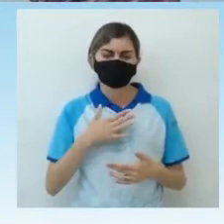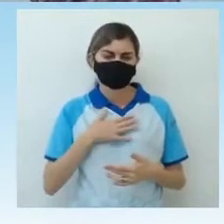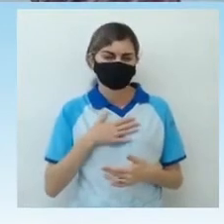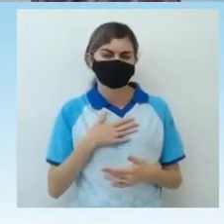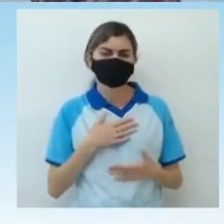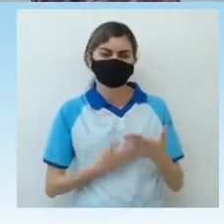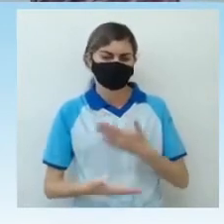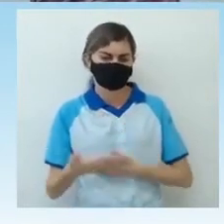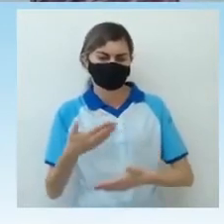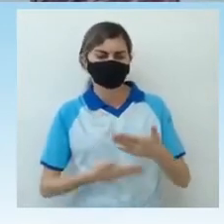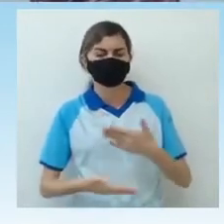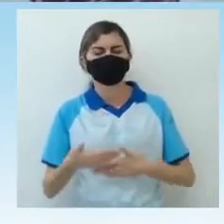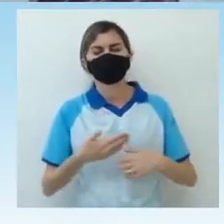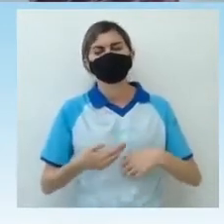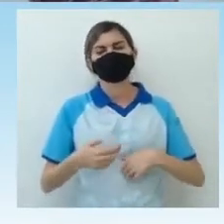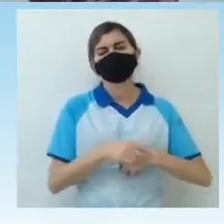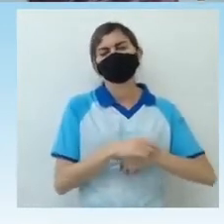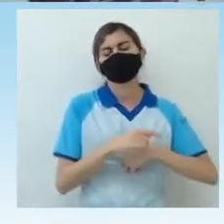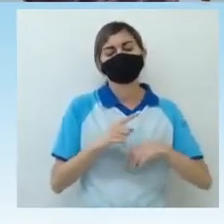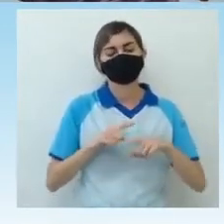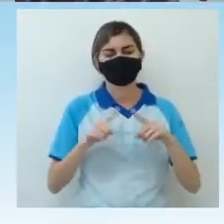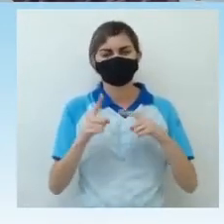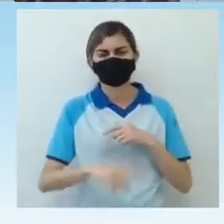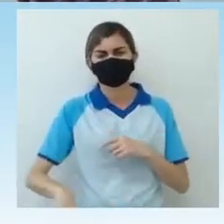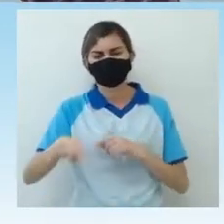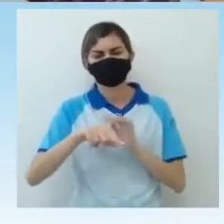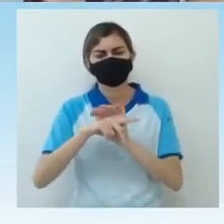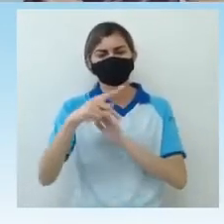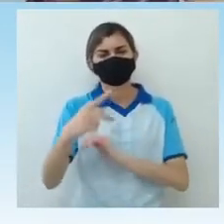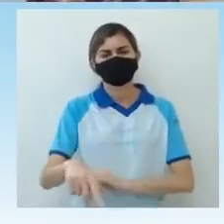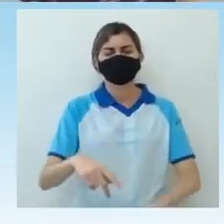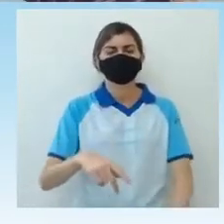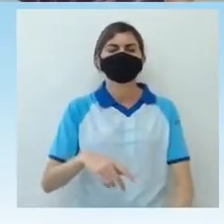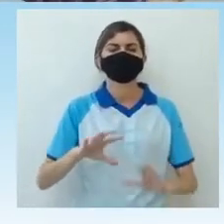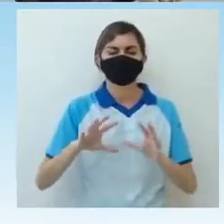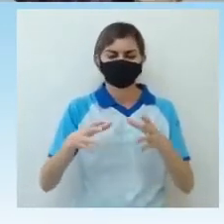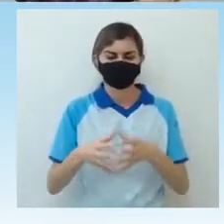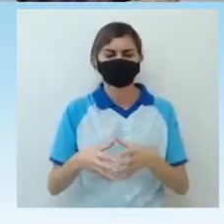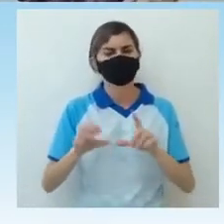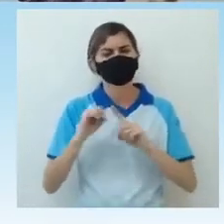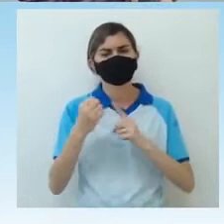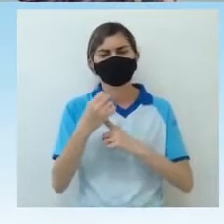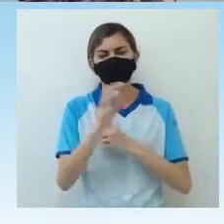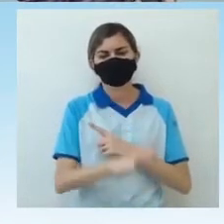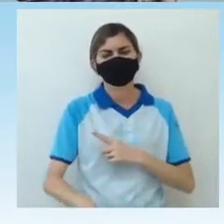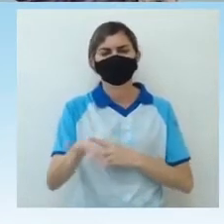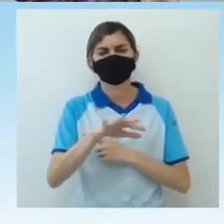minhas relações pessoais, mas nós fazemos parte de um coletivo, que é a sociedade.